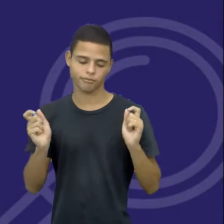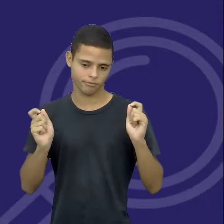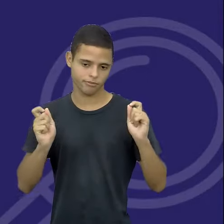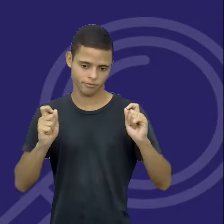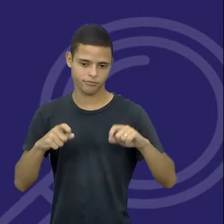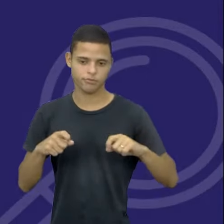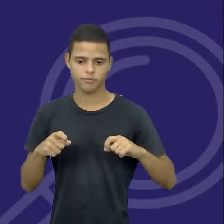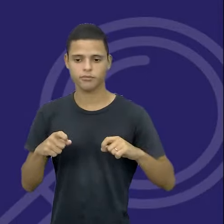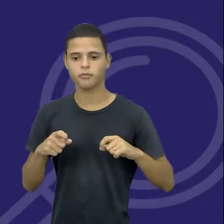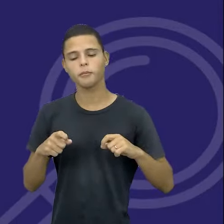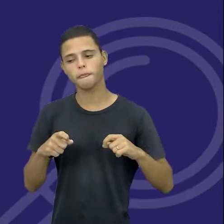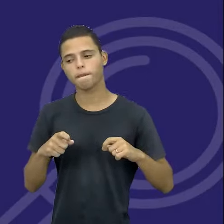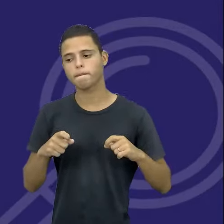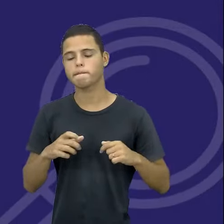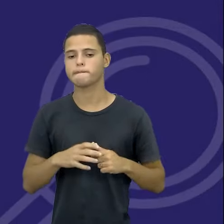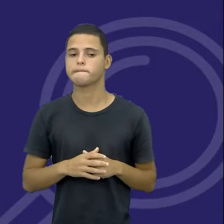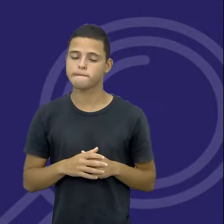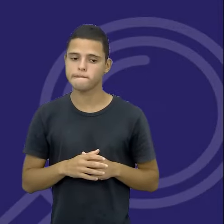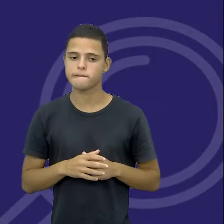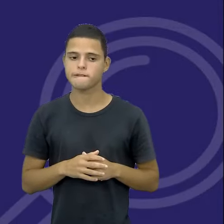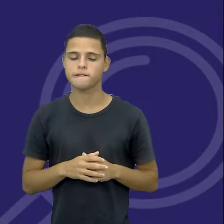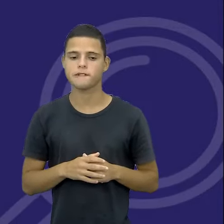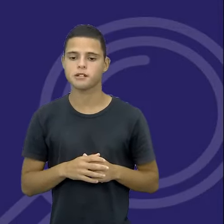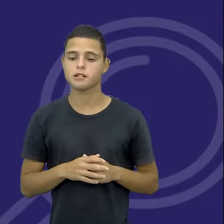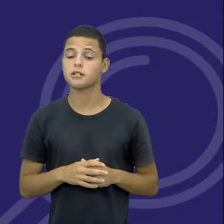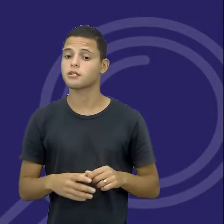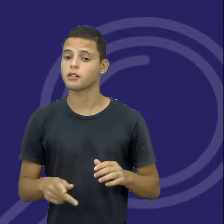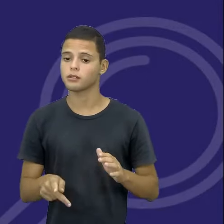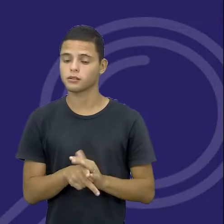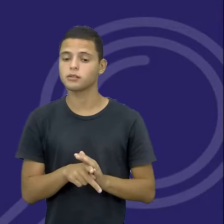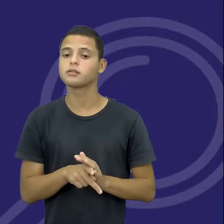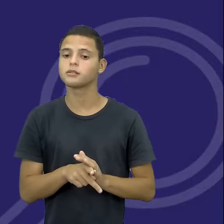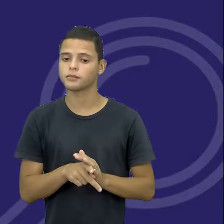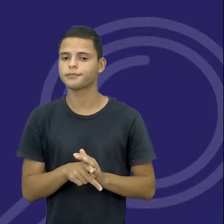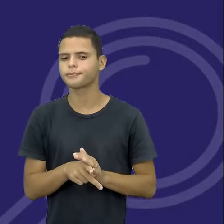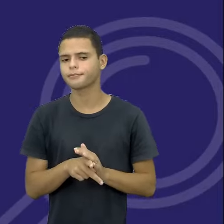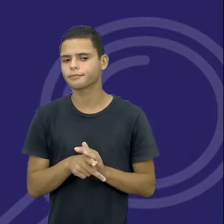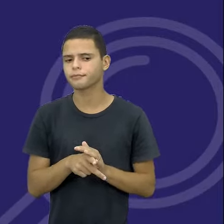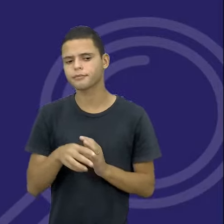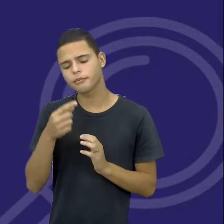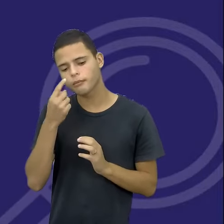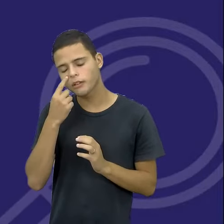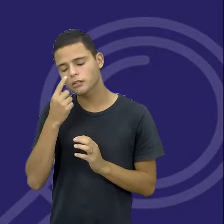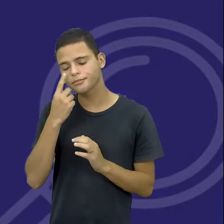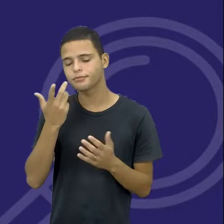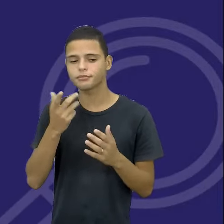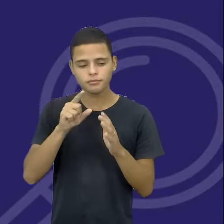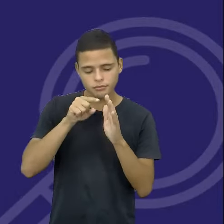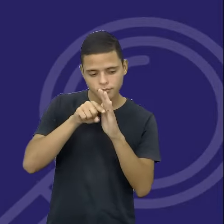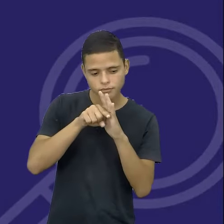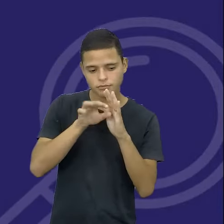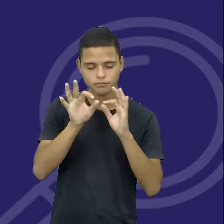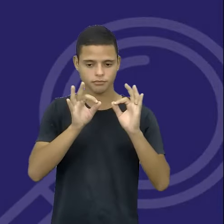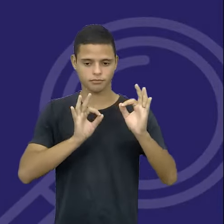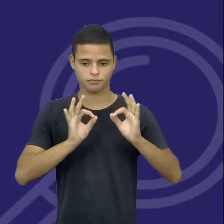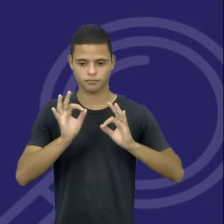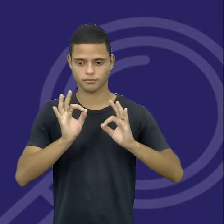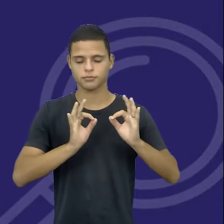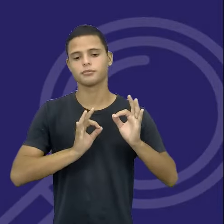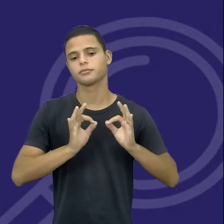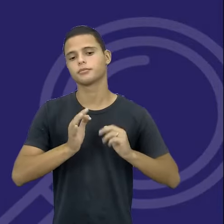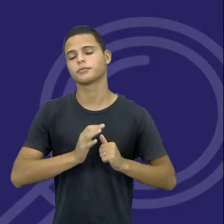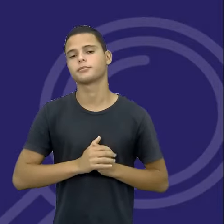e quando a gente está falando de possibilidades, já fica aí algo também, já preparando ele